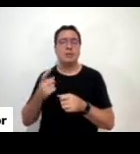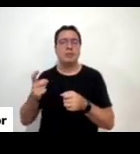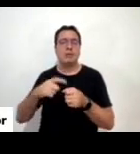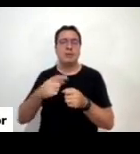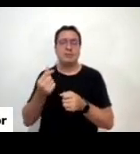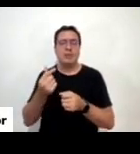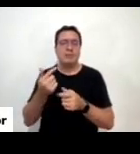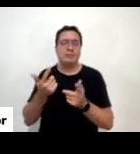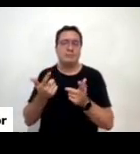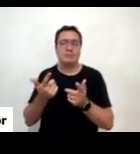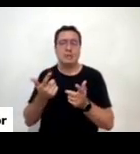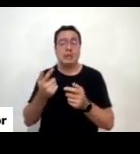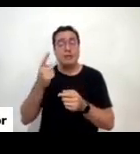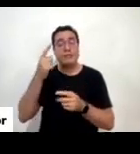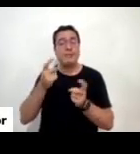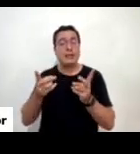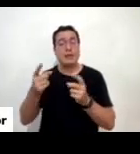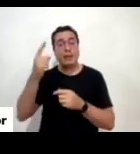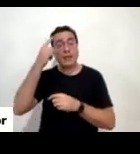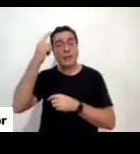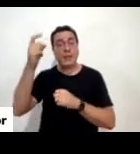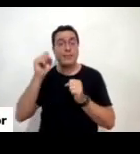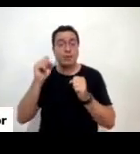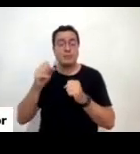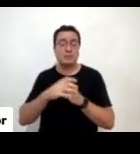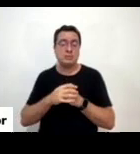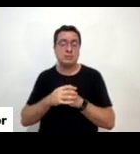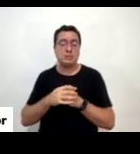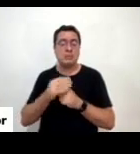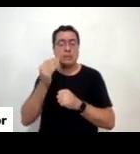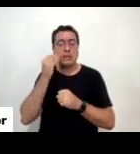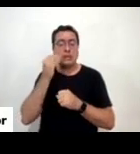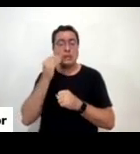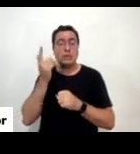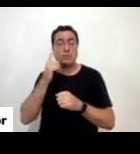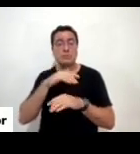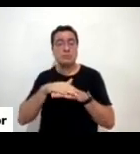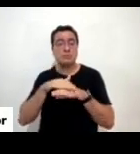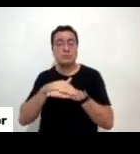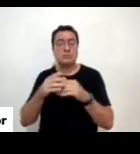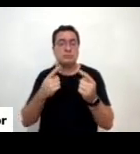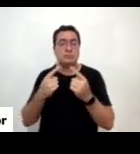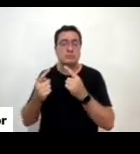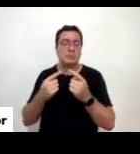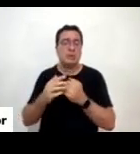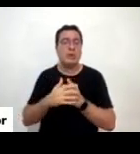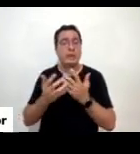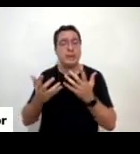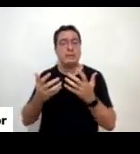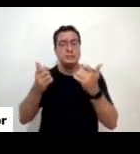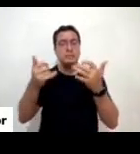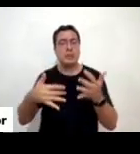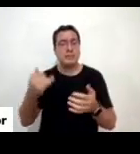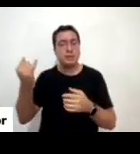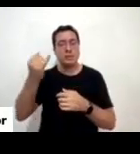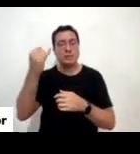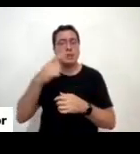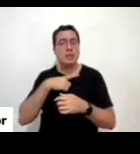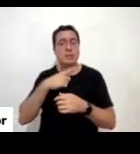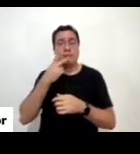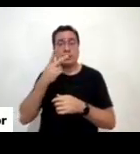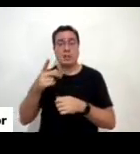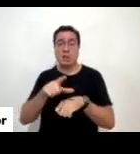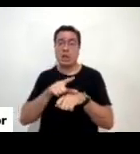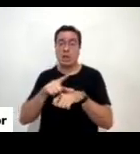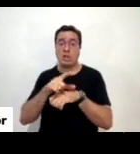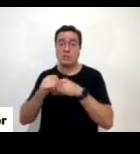vezes a gente tenta vender uma ideia. Às vezes a gente tenta convencer alguém. E aí eu quero trazer um ponto bem importante, porque a gente está falando de e-commerce, não vamos